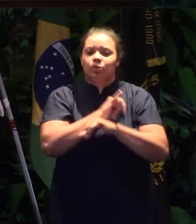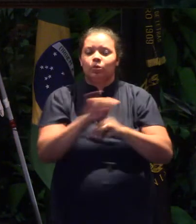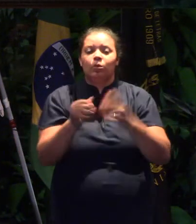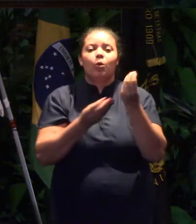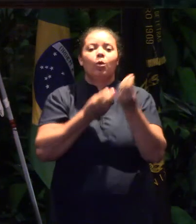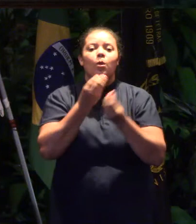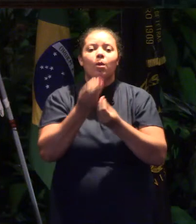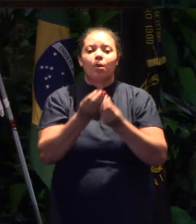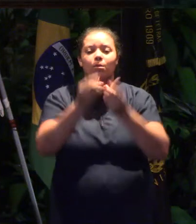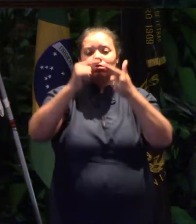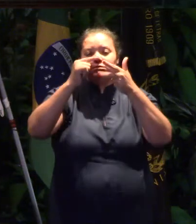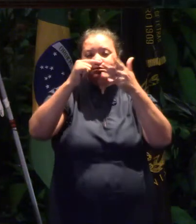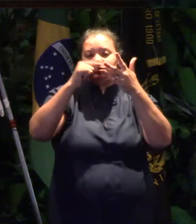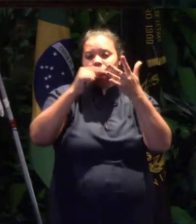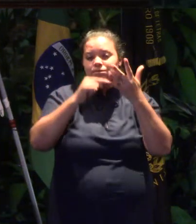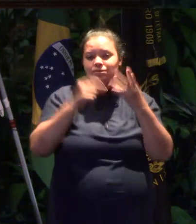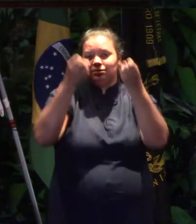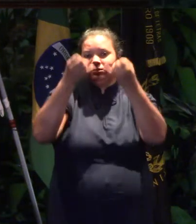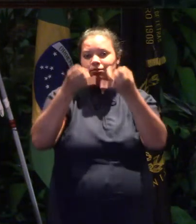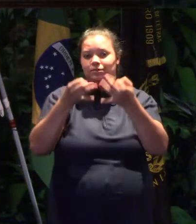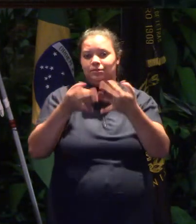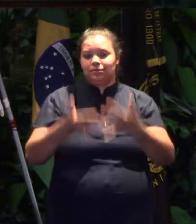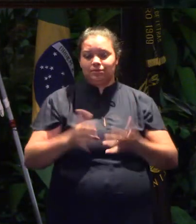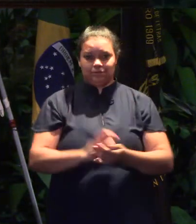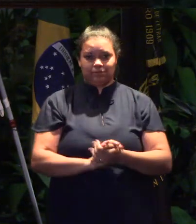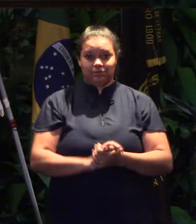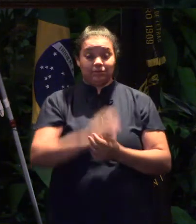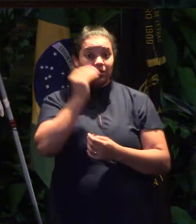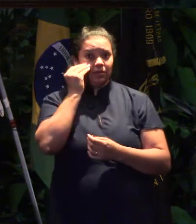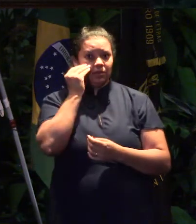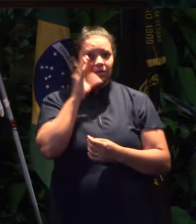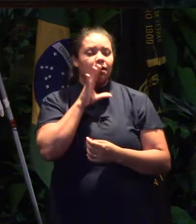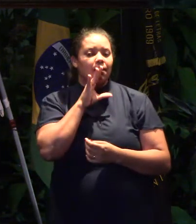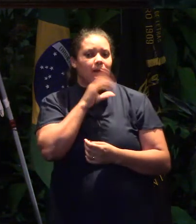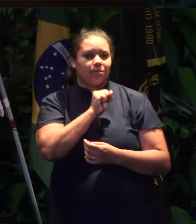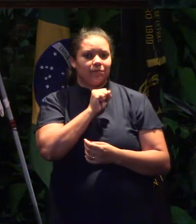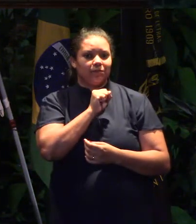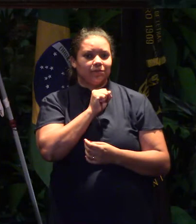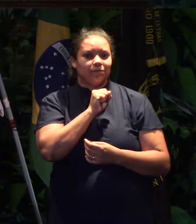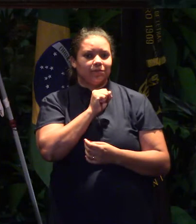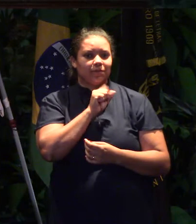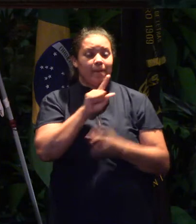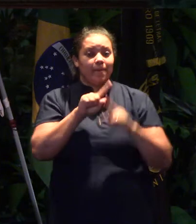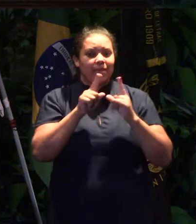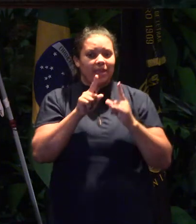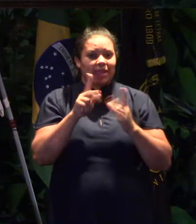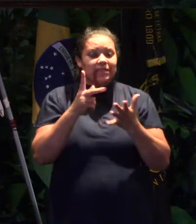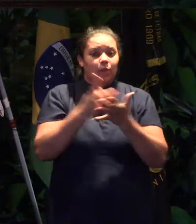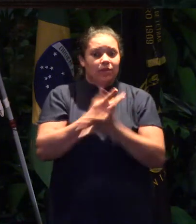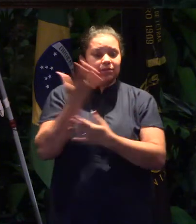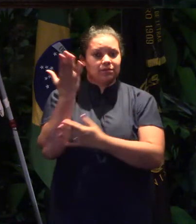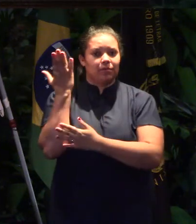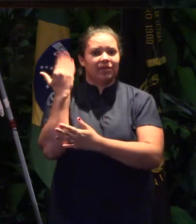foi, tintim por tintim. Aqui vou tentar ser rapidinho, mas garanto que, na ocasião em que os fatos se